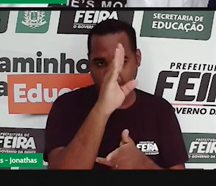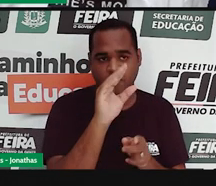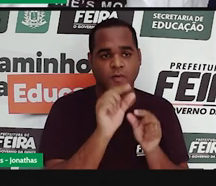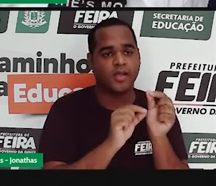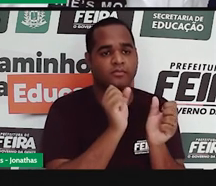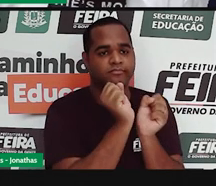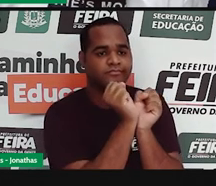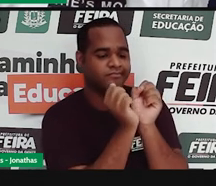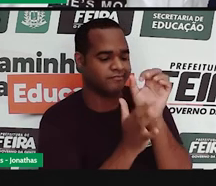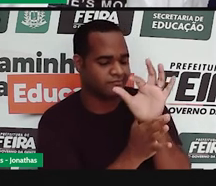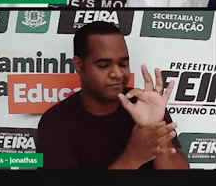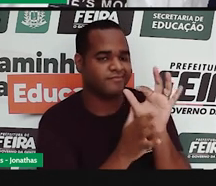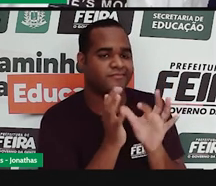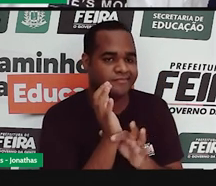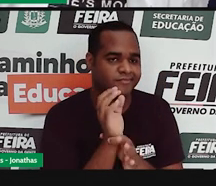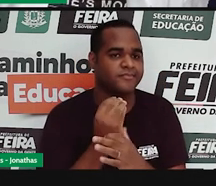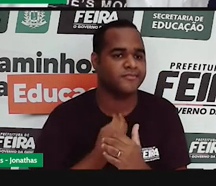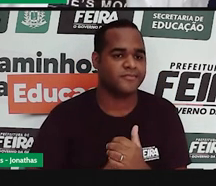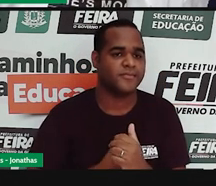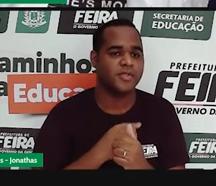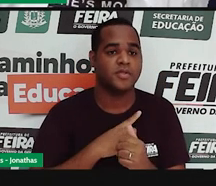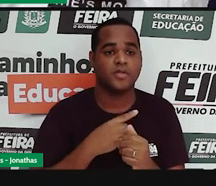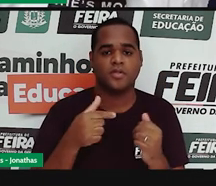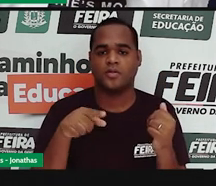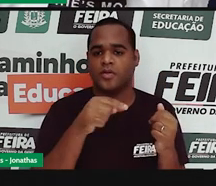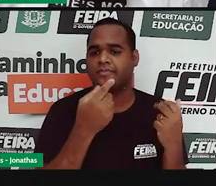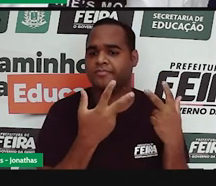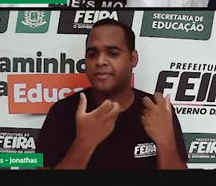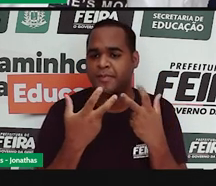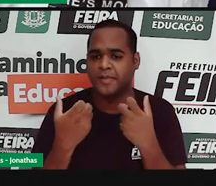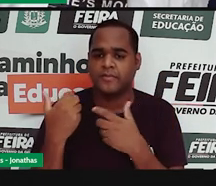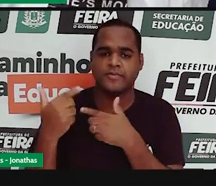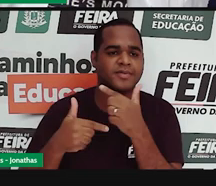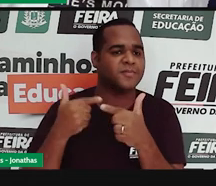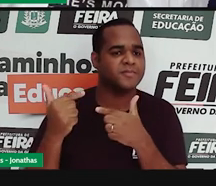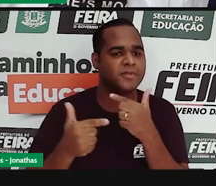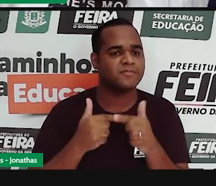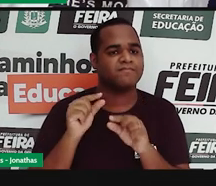obra escrava. A gente percebeu que todo trabalho